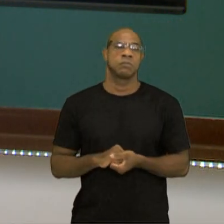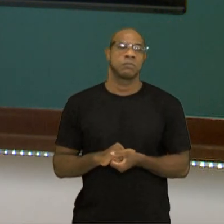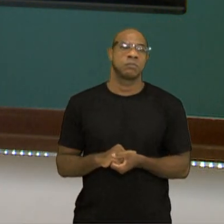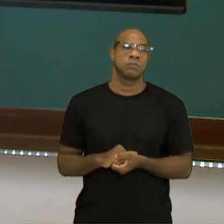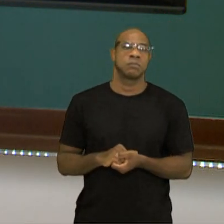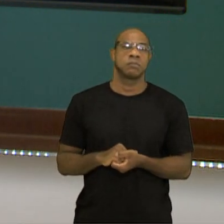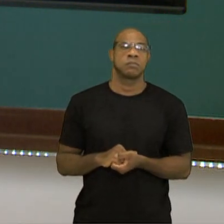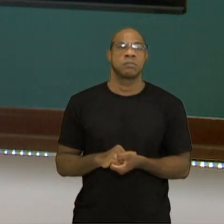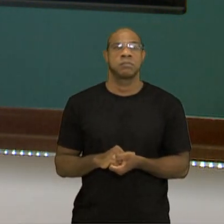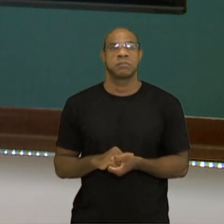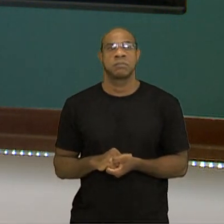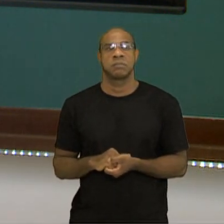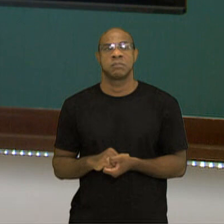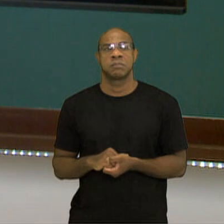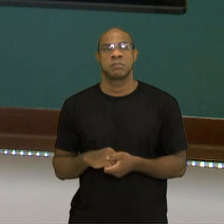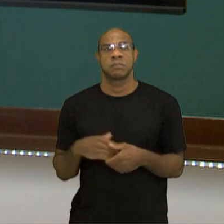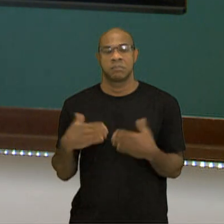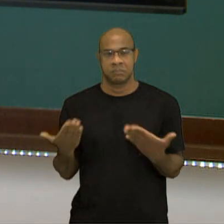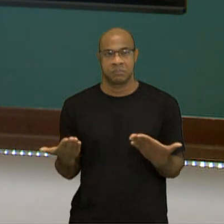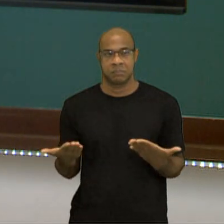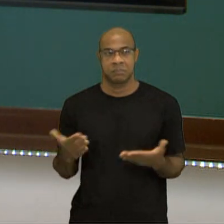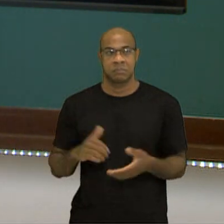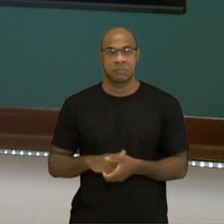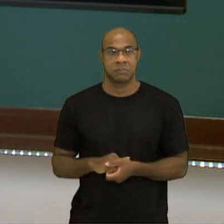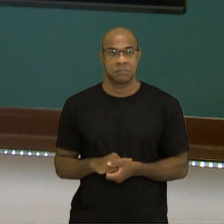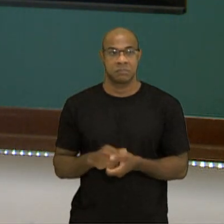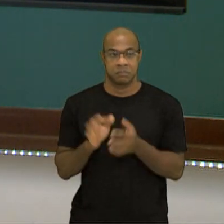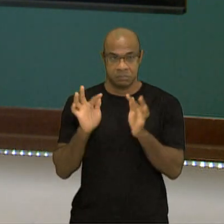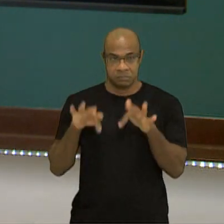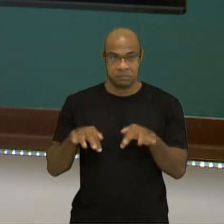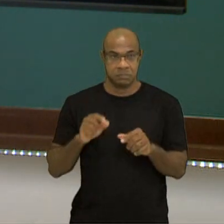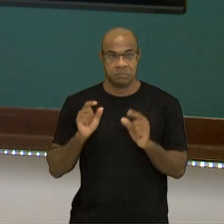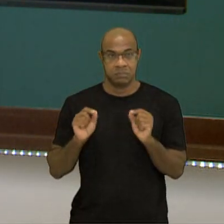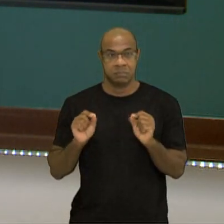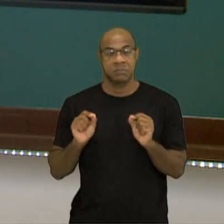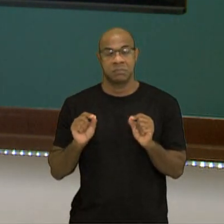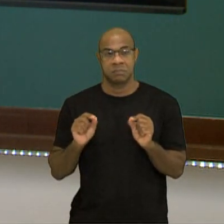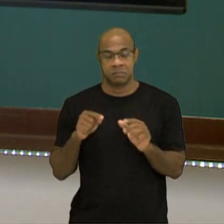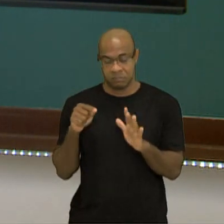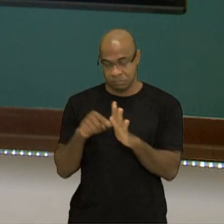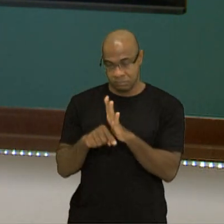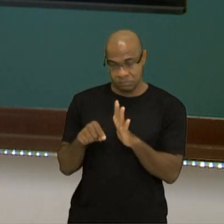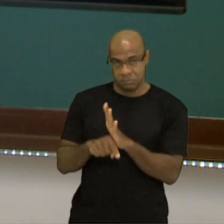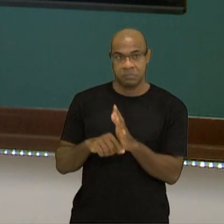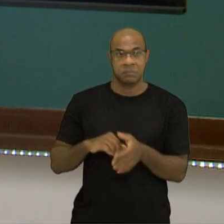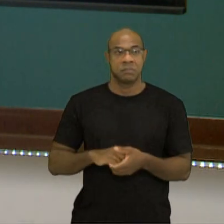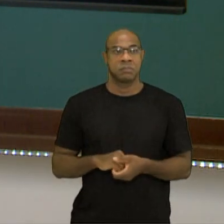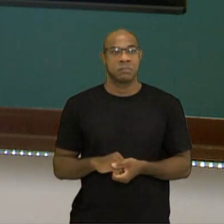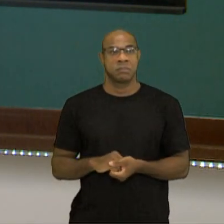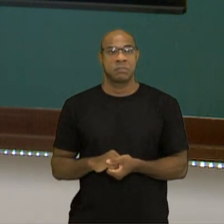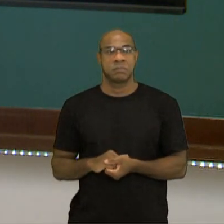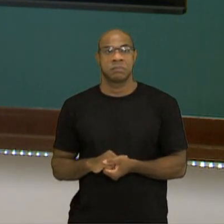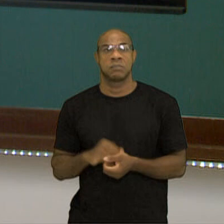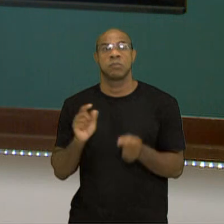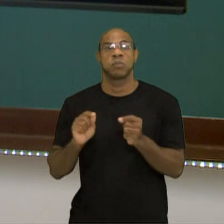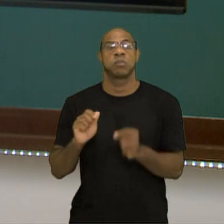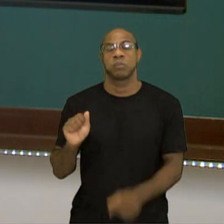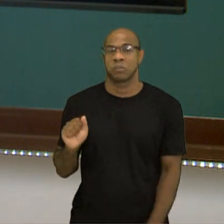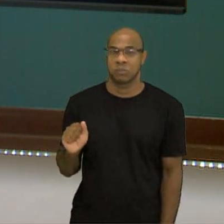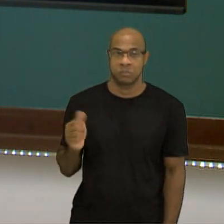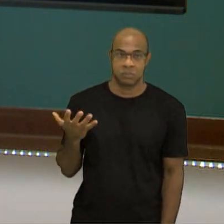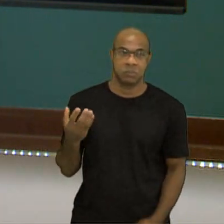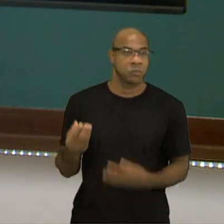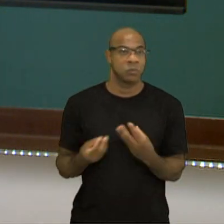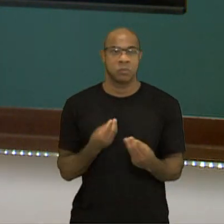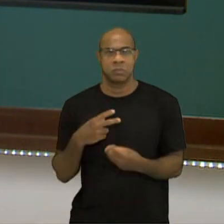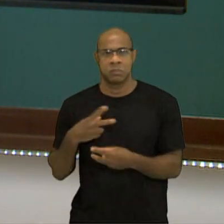vai. Bom, tá. No final aqui, eu tenho uma pergunta sobre o fato de que, como a gente pode